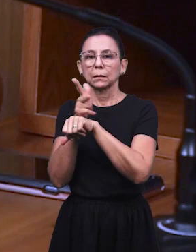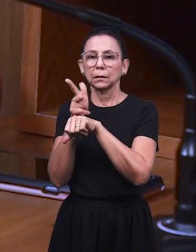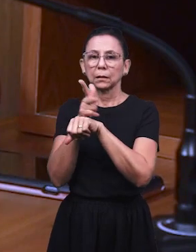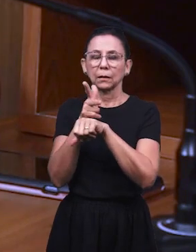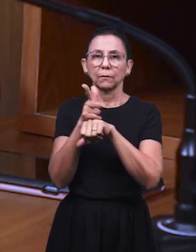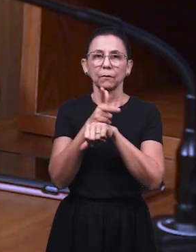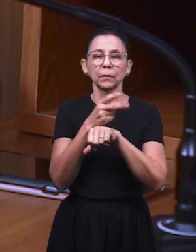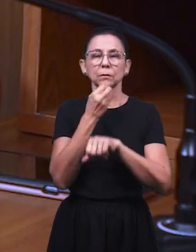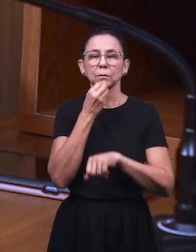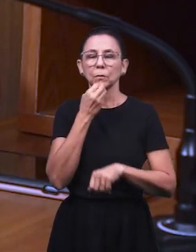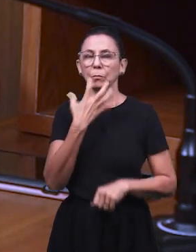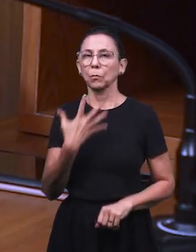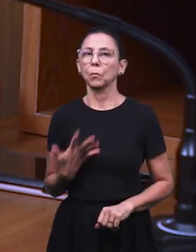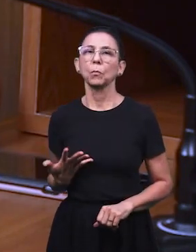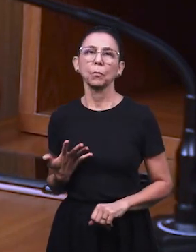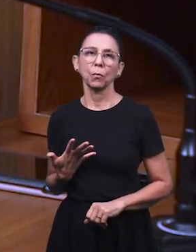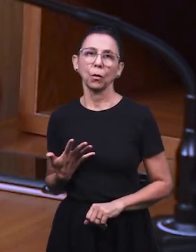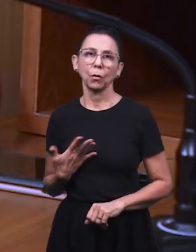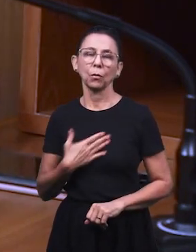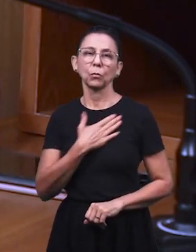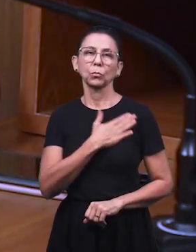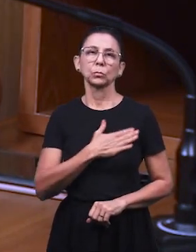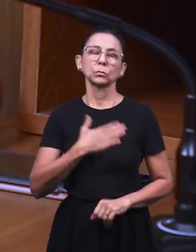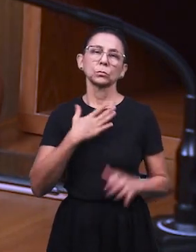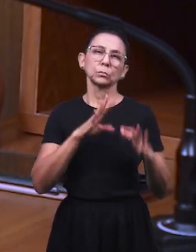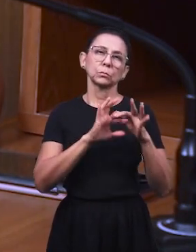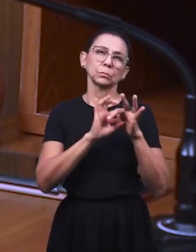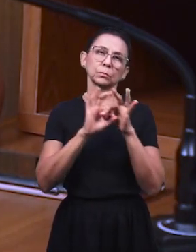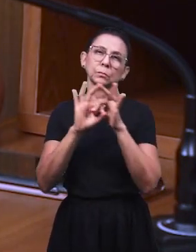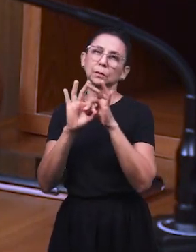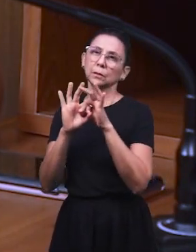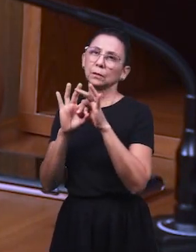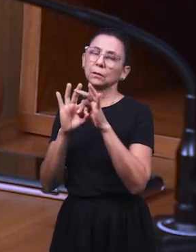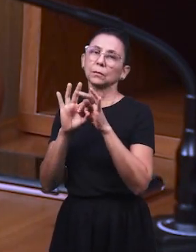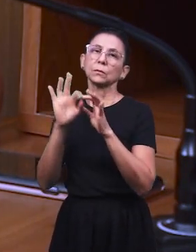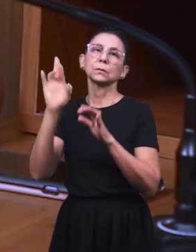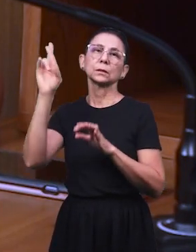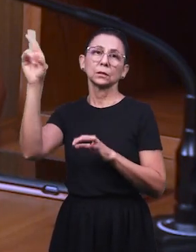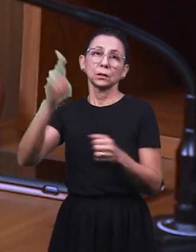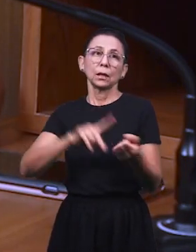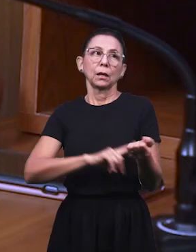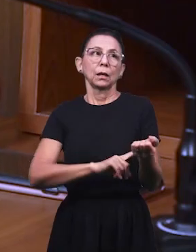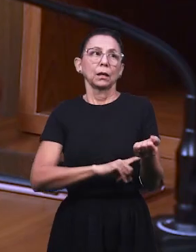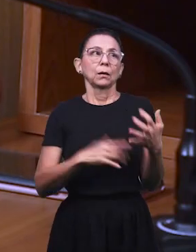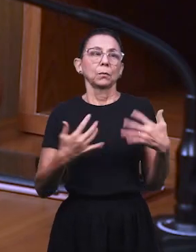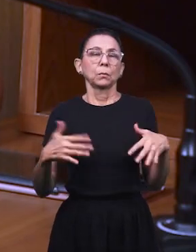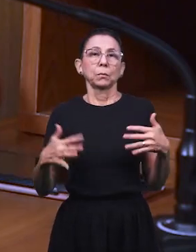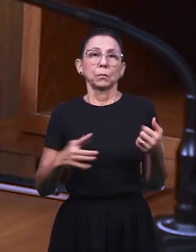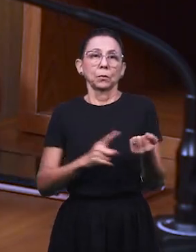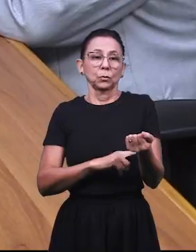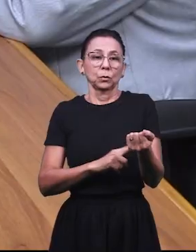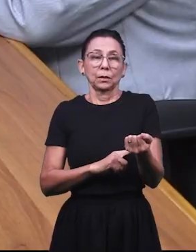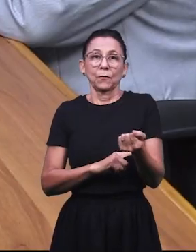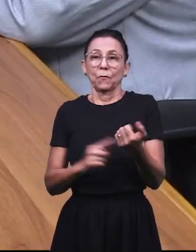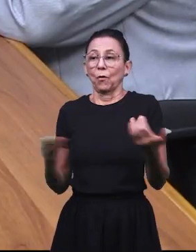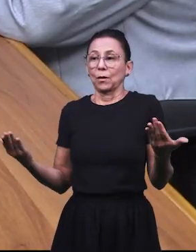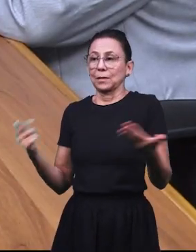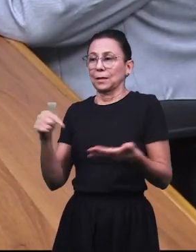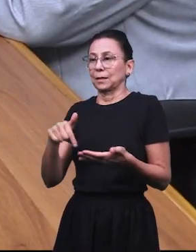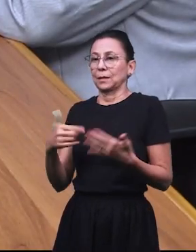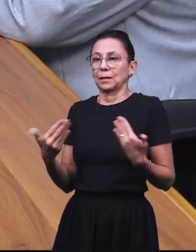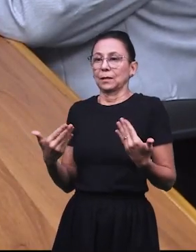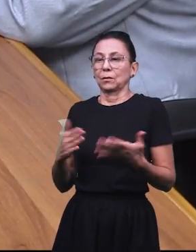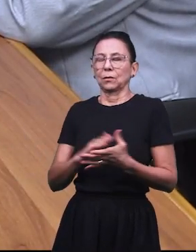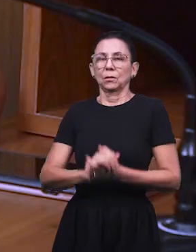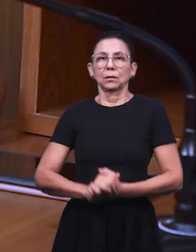tão gostoso, assim, de comunhão com o Senhor. A gente fica nervoso, é claro, né? Igual eu tô nervosa agora na frente do pastor